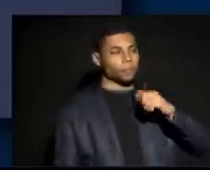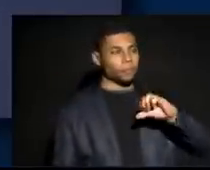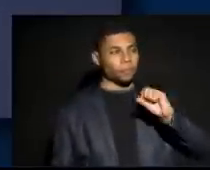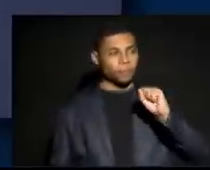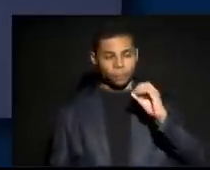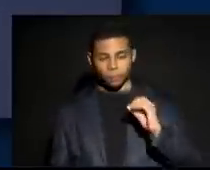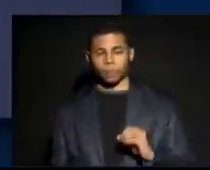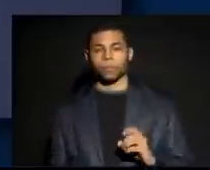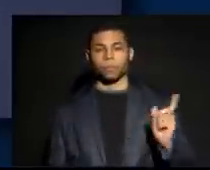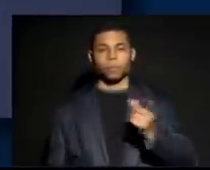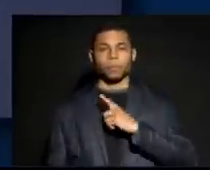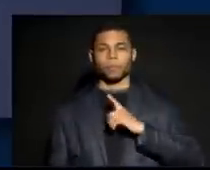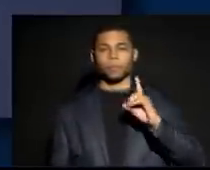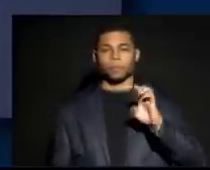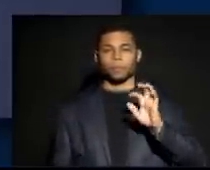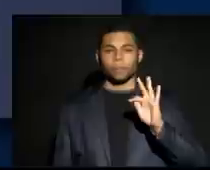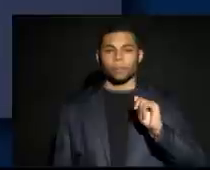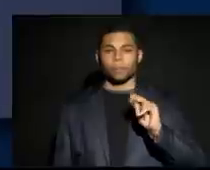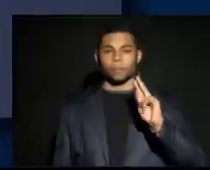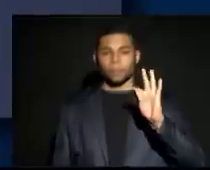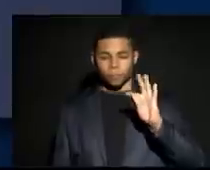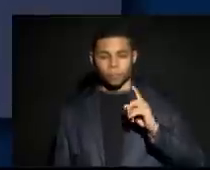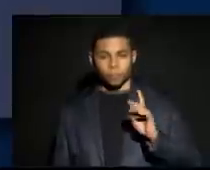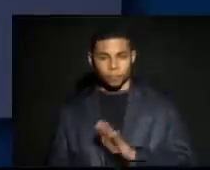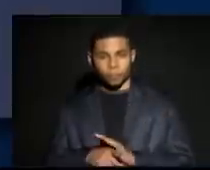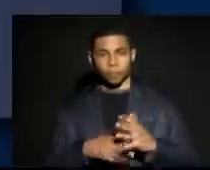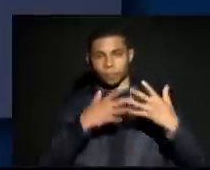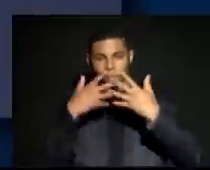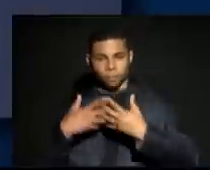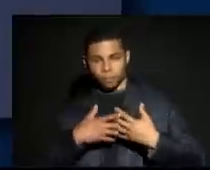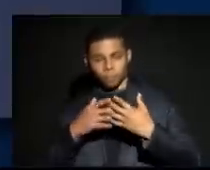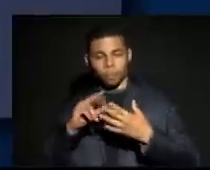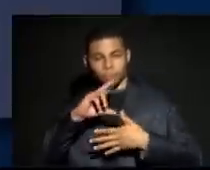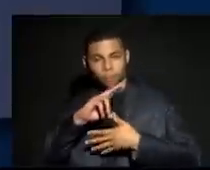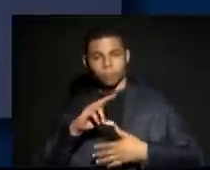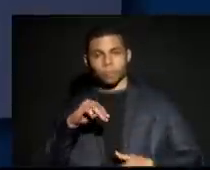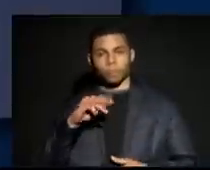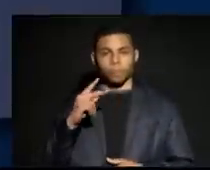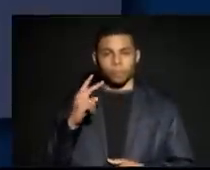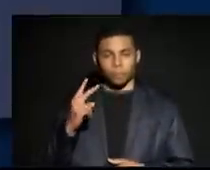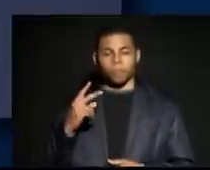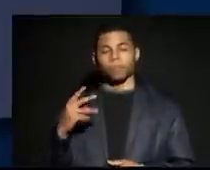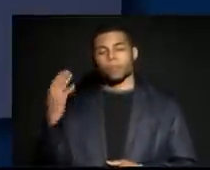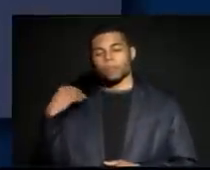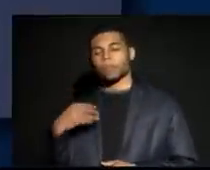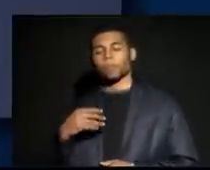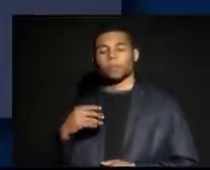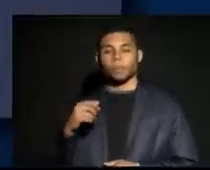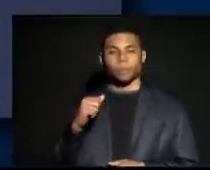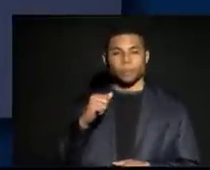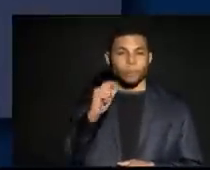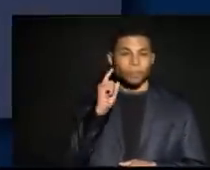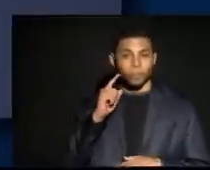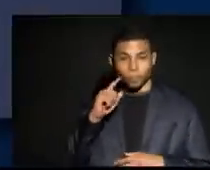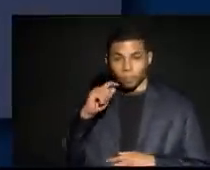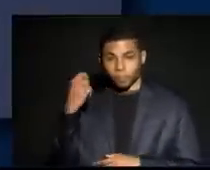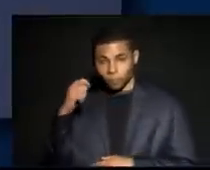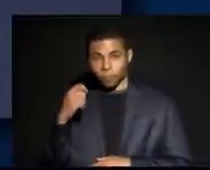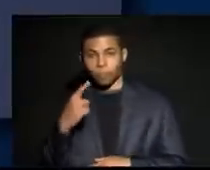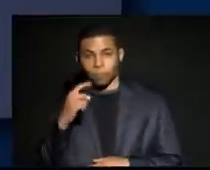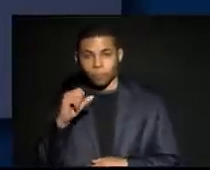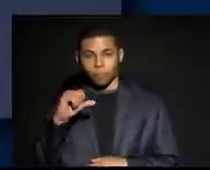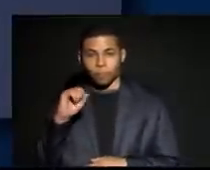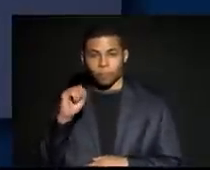anos 80 é quando teve o de fogo aqui na América Latina é o México em 32 Argentina 84 Brasil 86